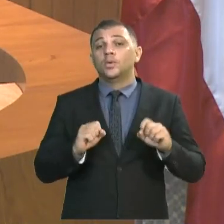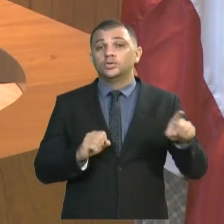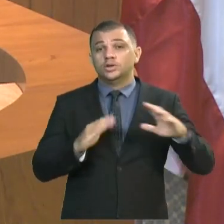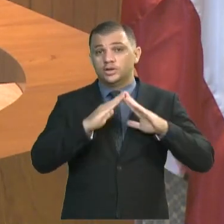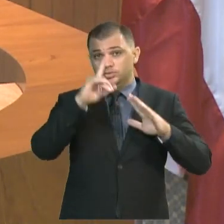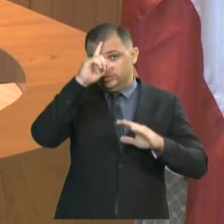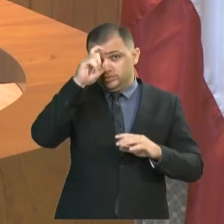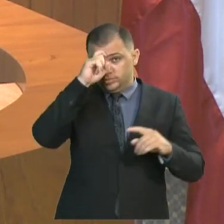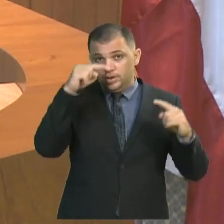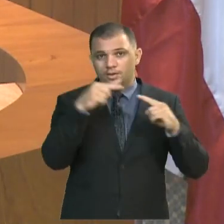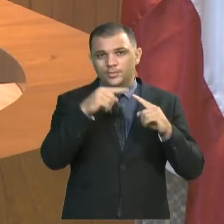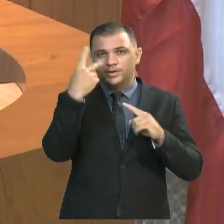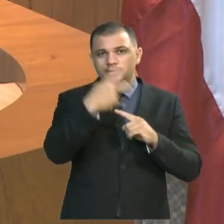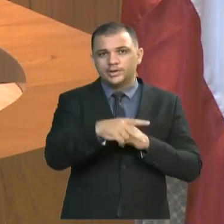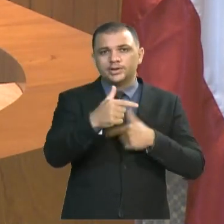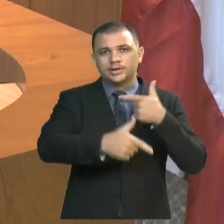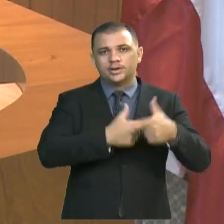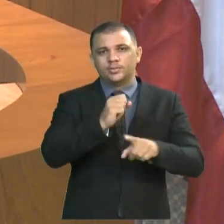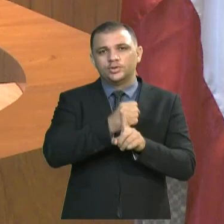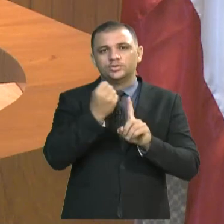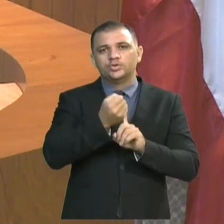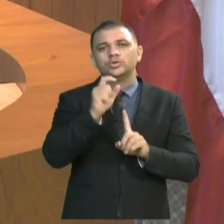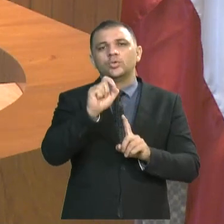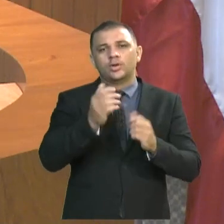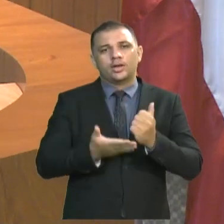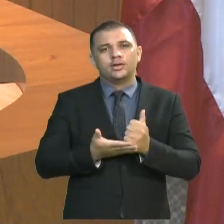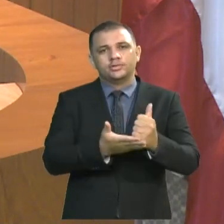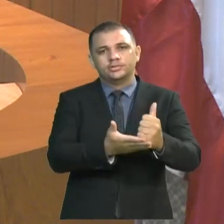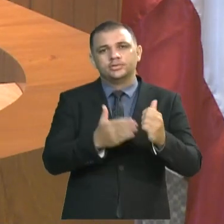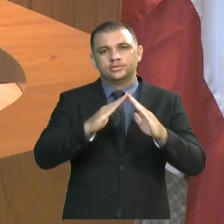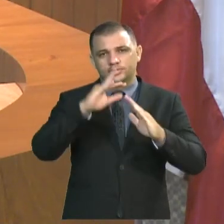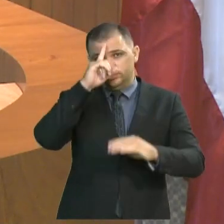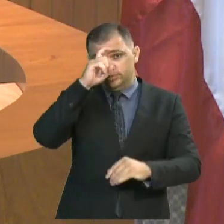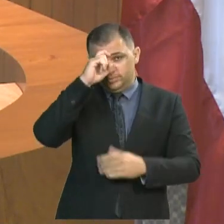a sua função social, que é assistência hospitalar. Muito obrigado, senhor presidente.